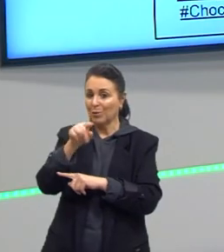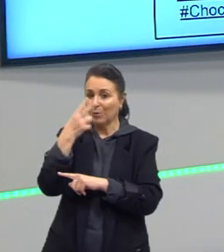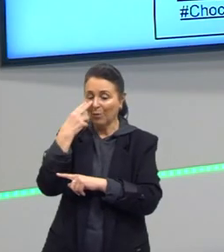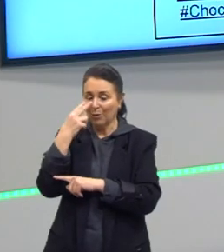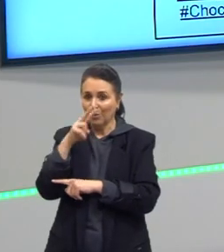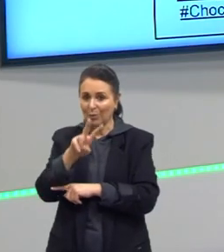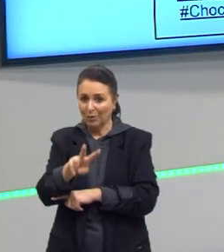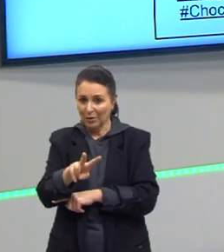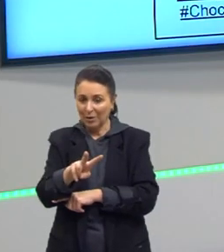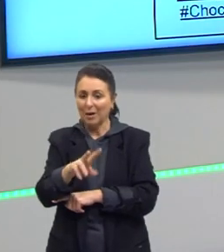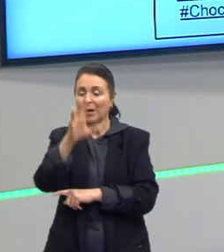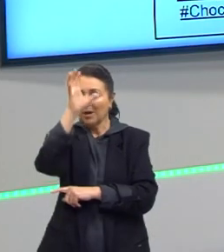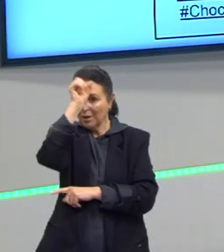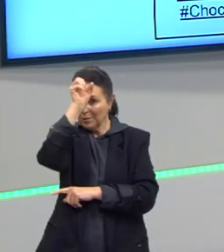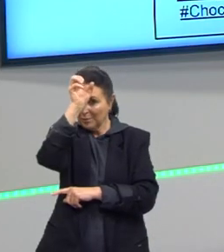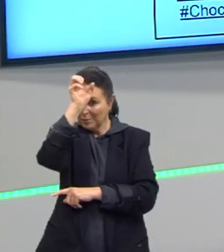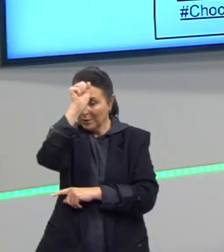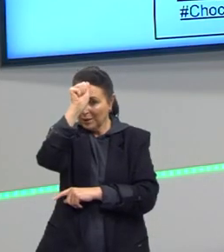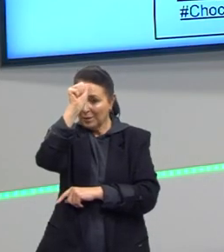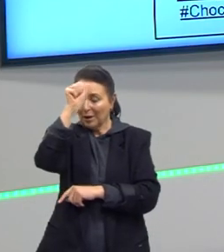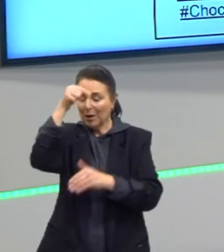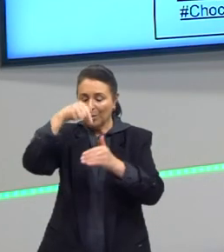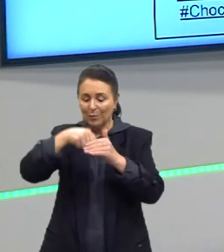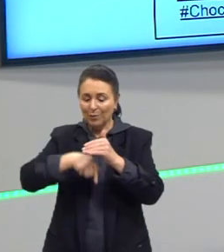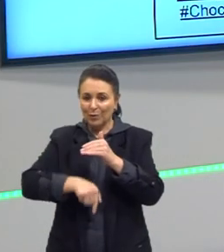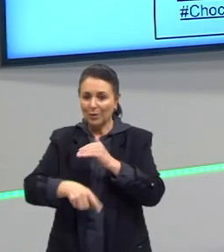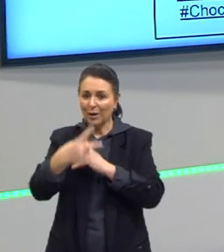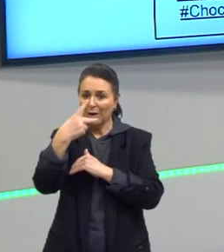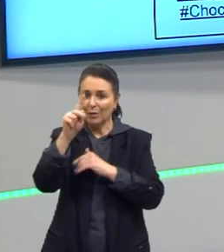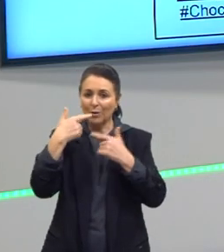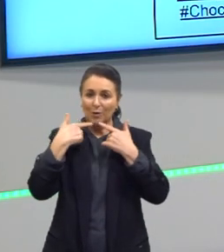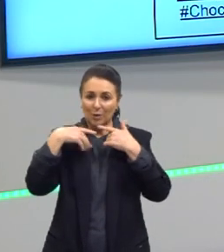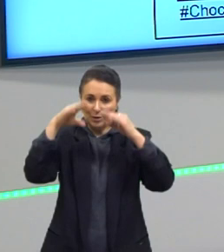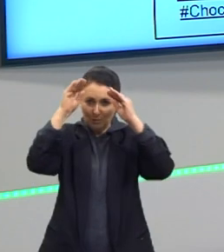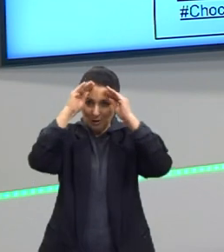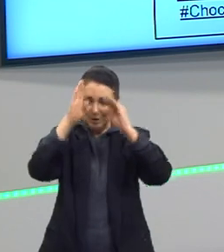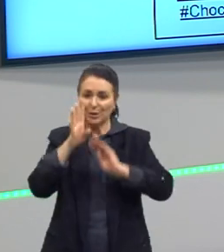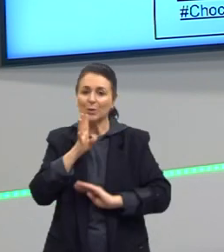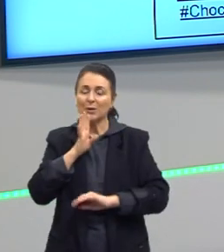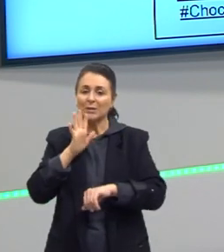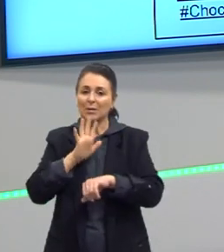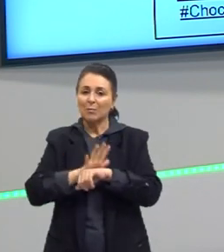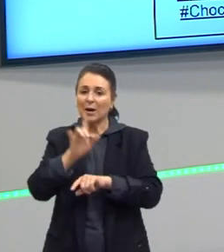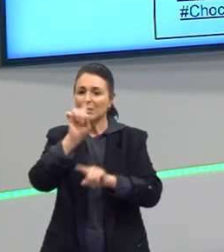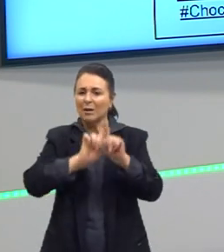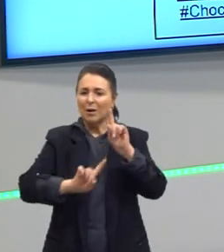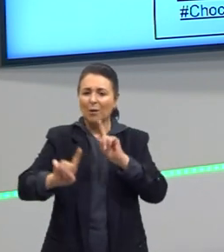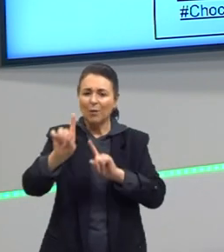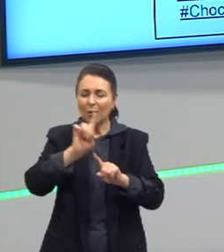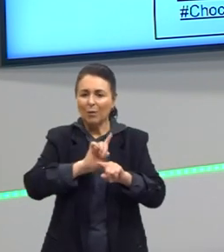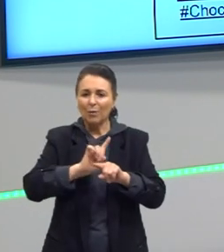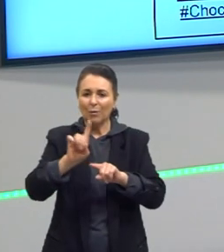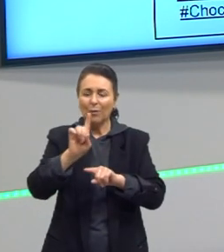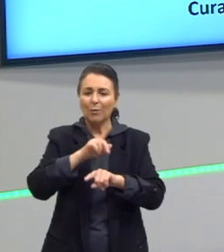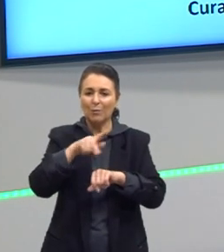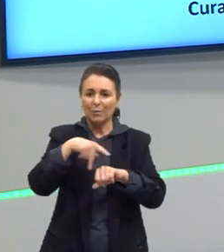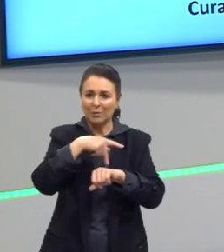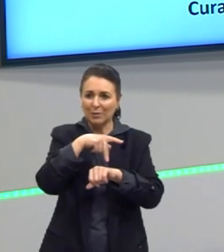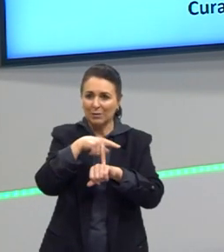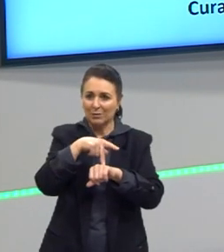possa assistir e aperfeiçoar a e a sua linguagem conhecer e também de alguns países hispanohablantes